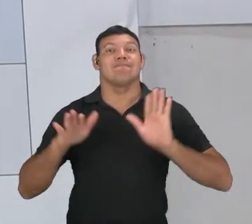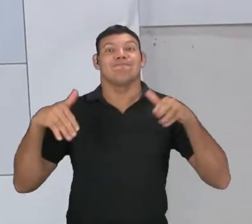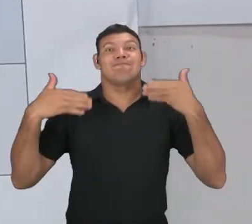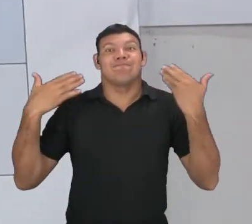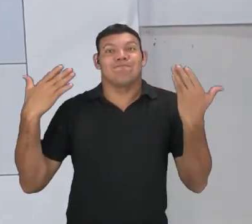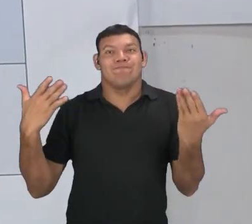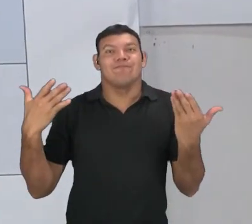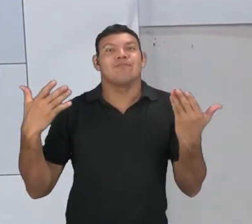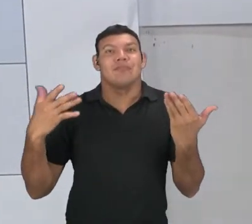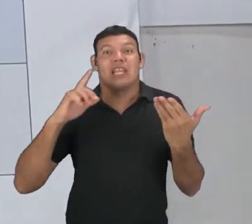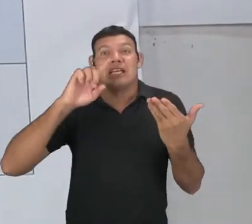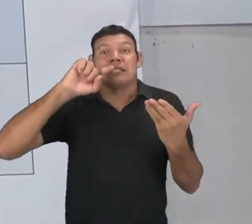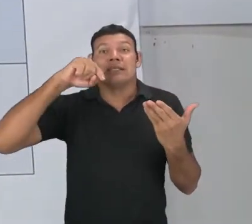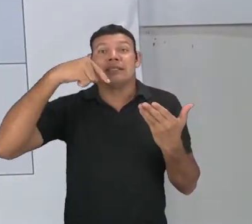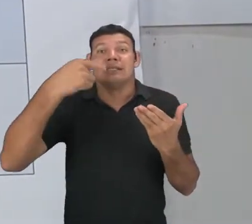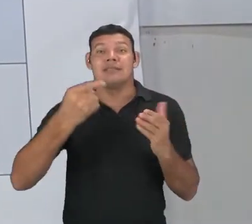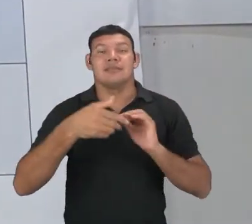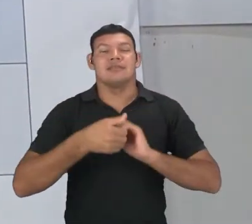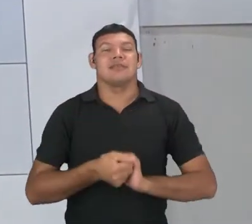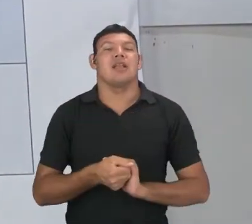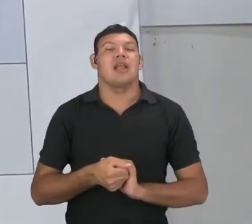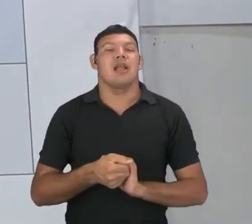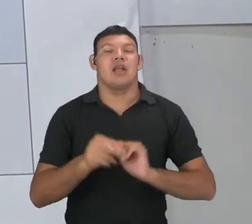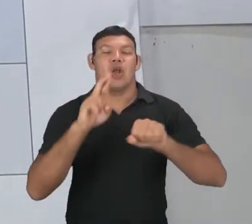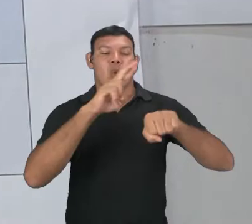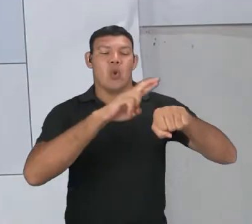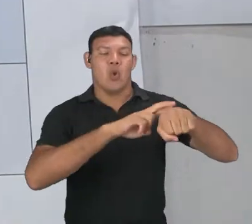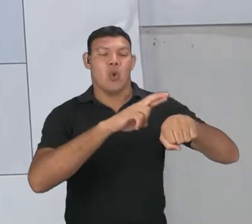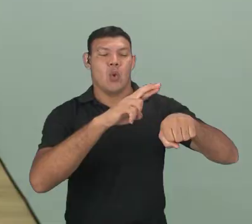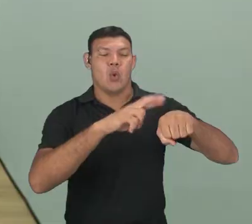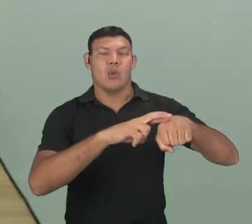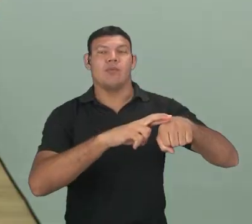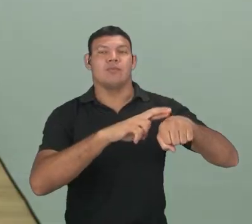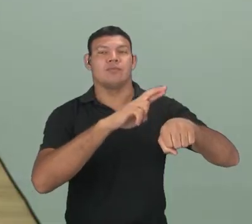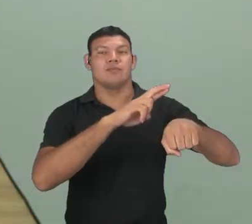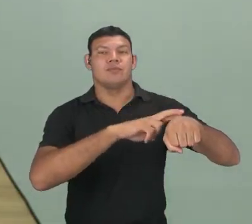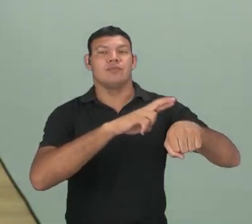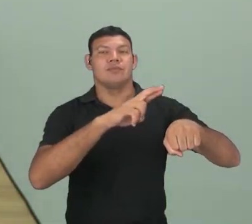Olha só. Depois vem Roraima.